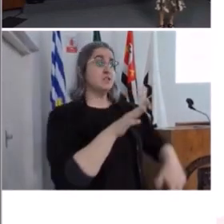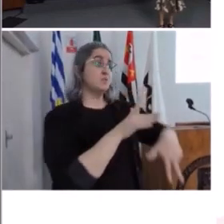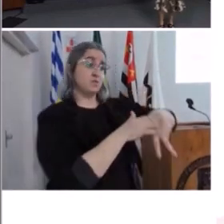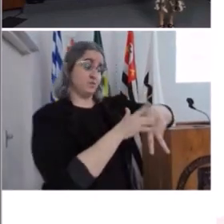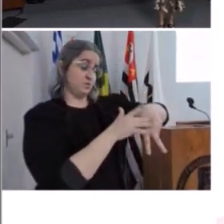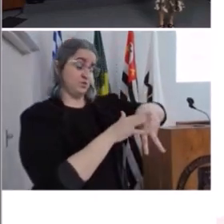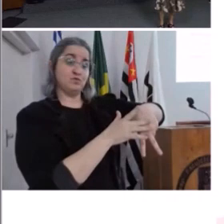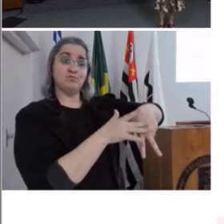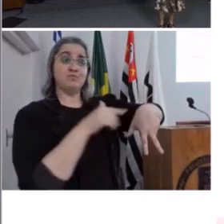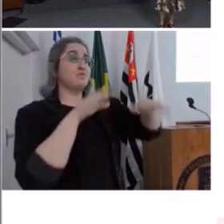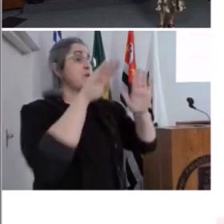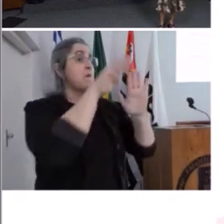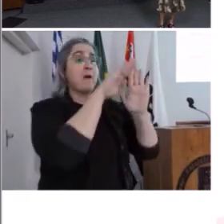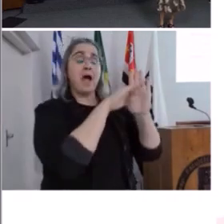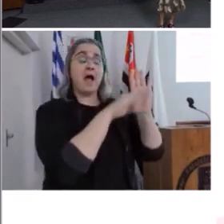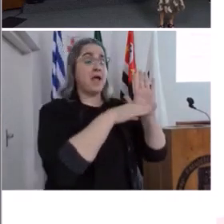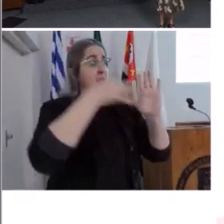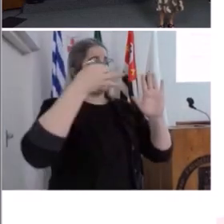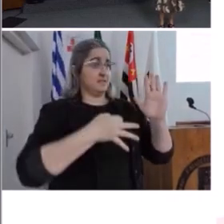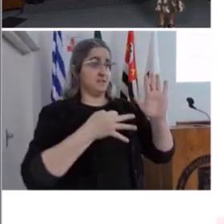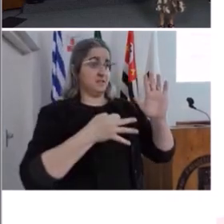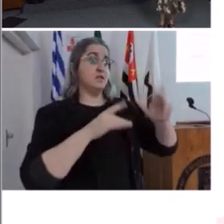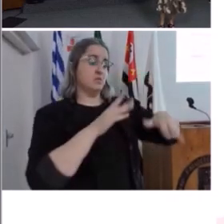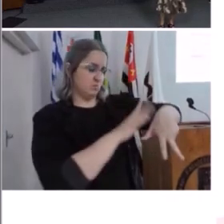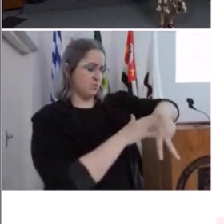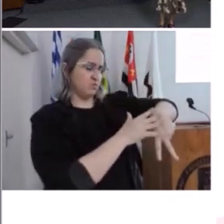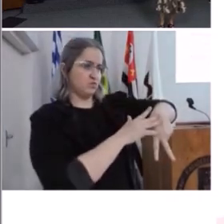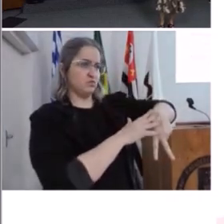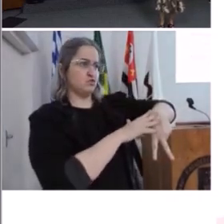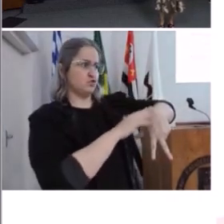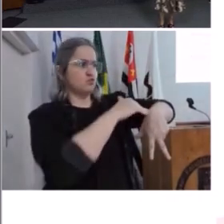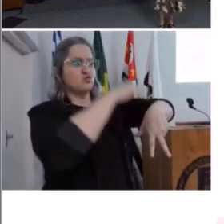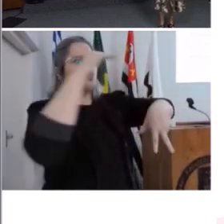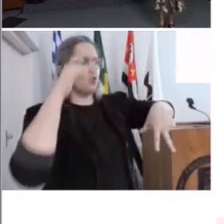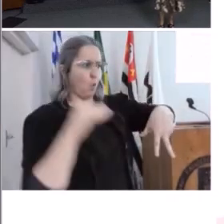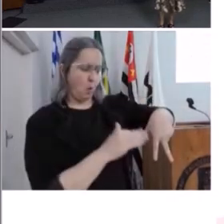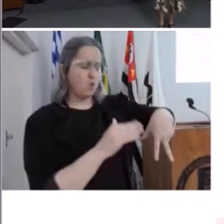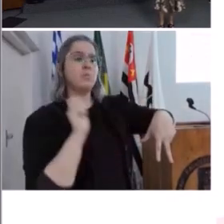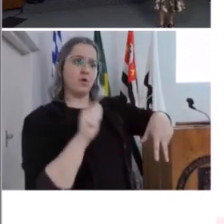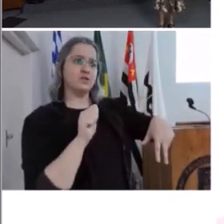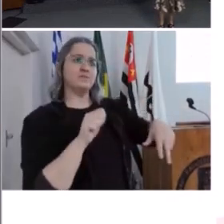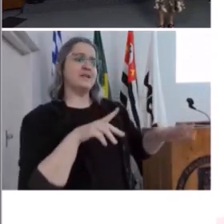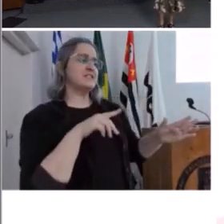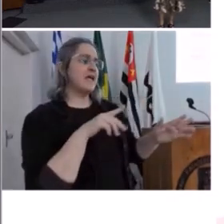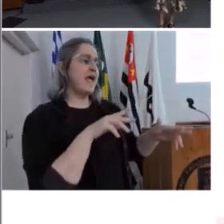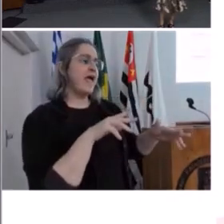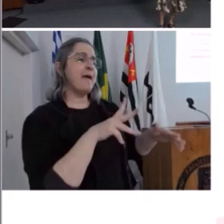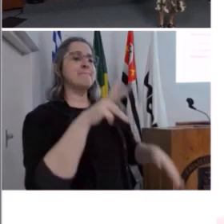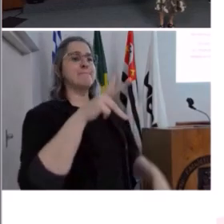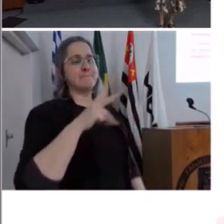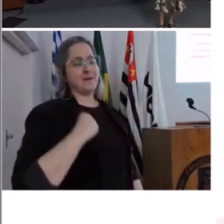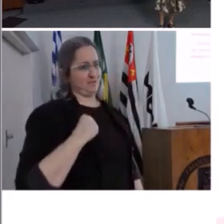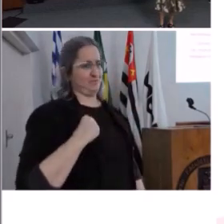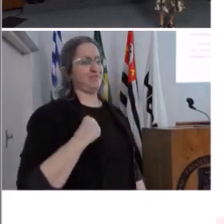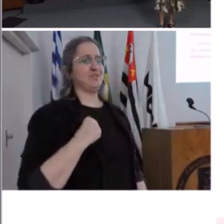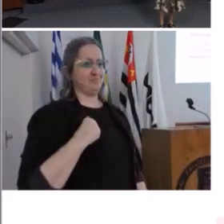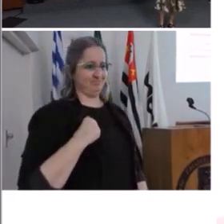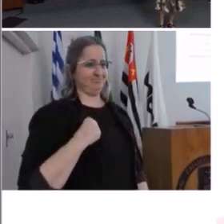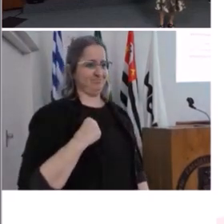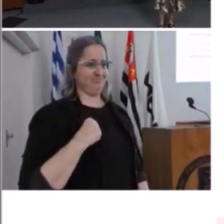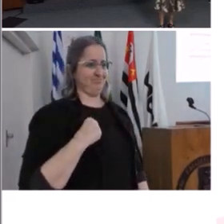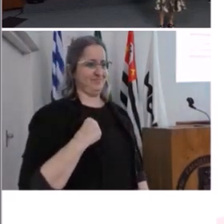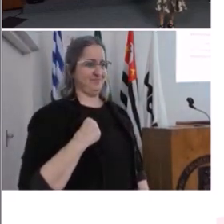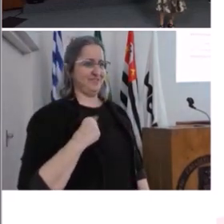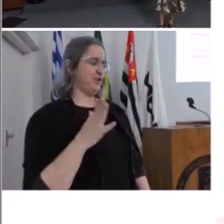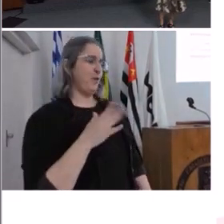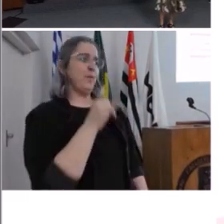protocolo. Você pode ter uma visão geral, mas vocês vão ter que fazer protocolos personalizados. Então, não vai dar para a